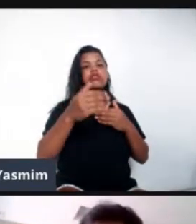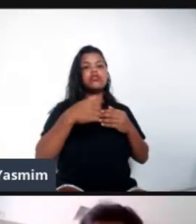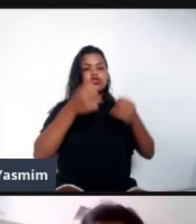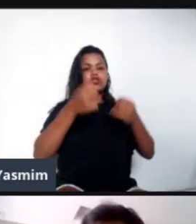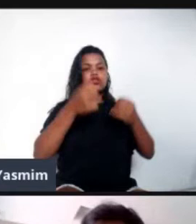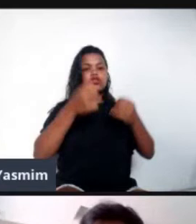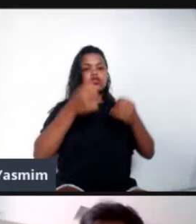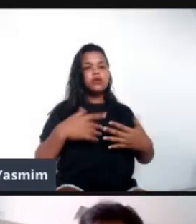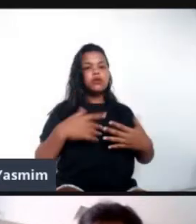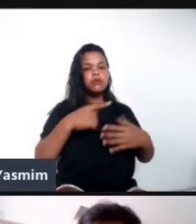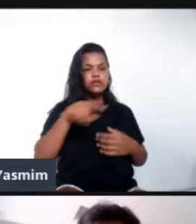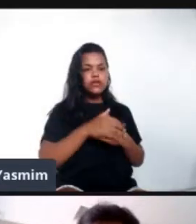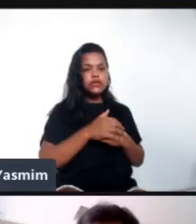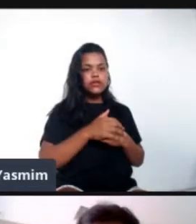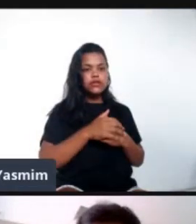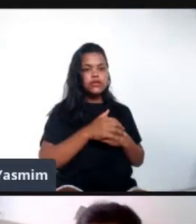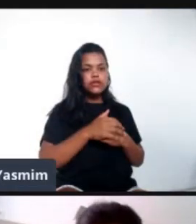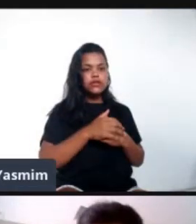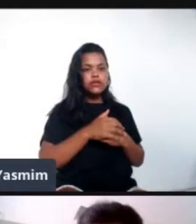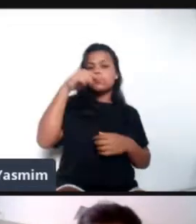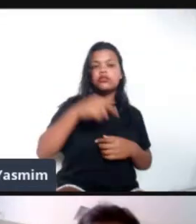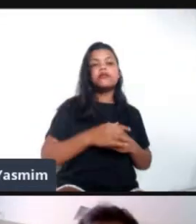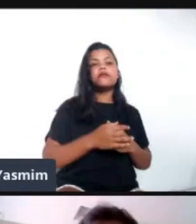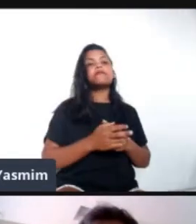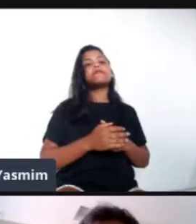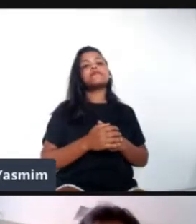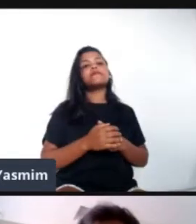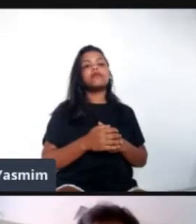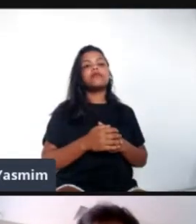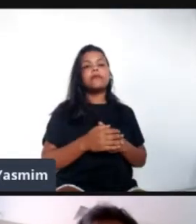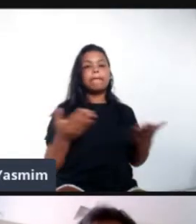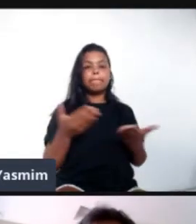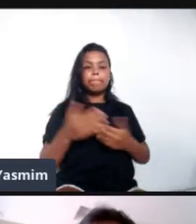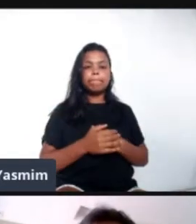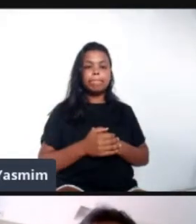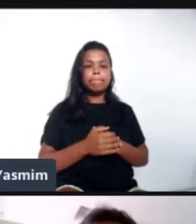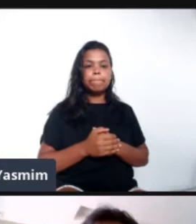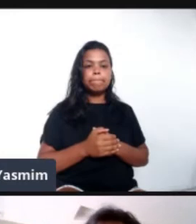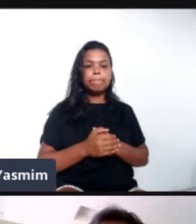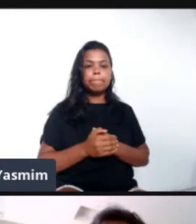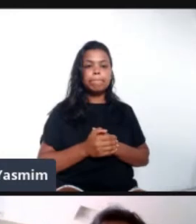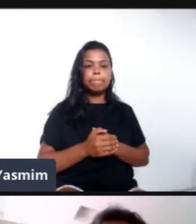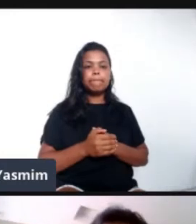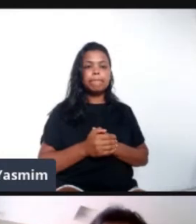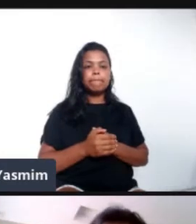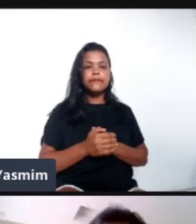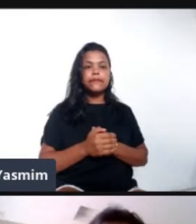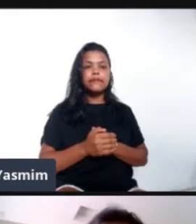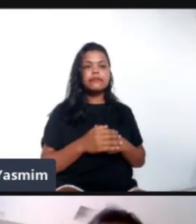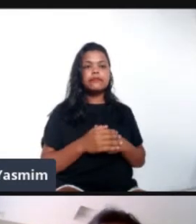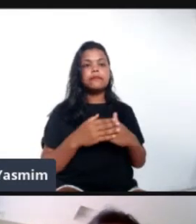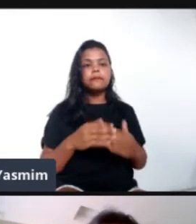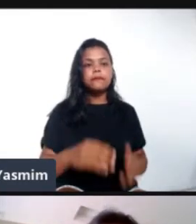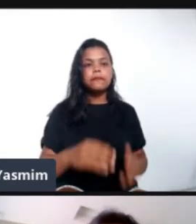a esse entendimento mais básico da resposta imunológica. Então, a IgM e o IgG são os anticorpos que vão ajudar